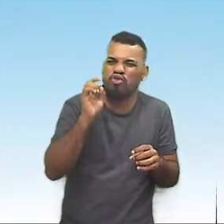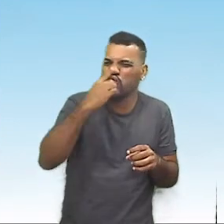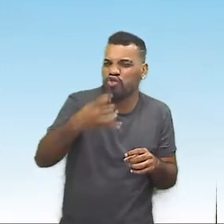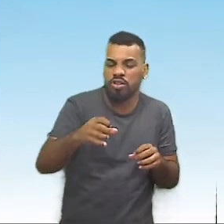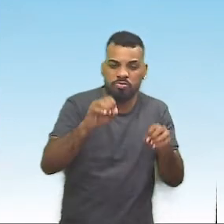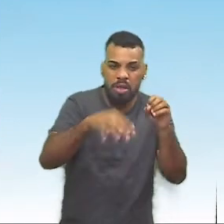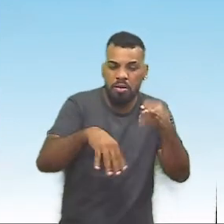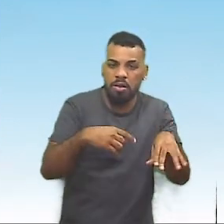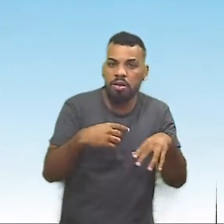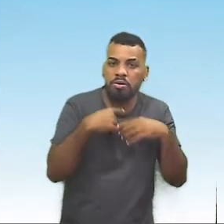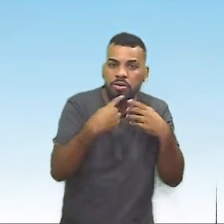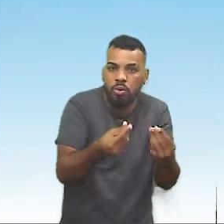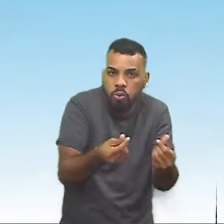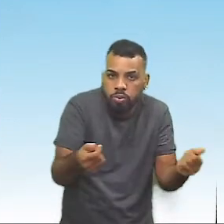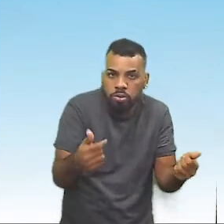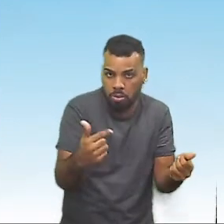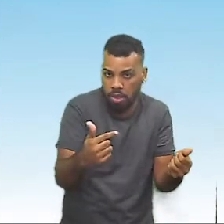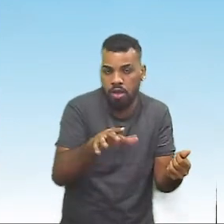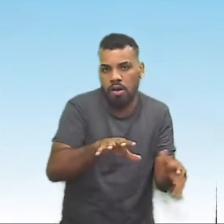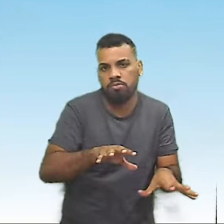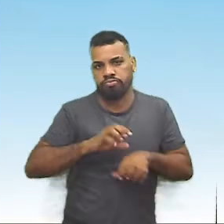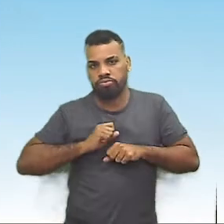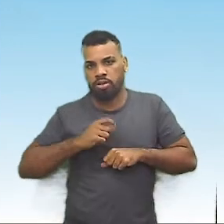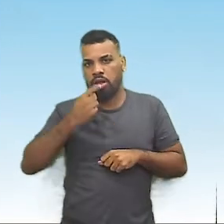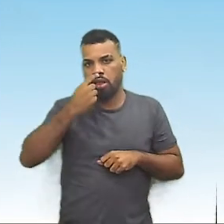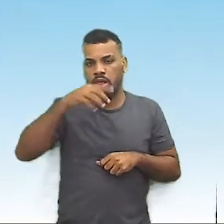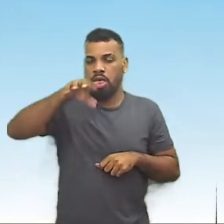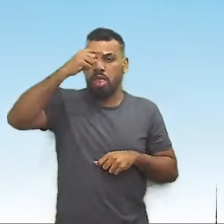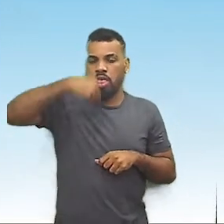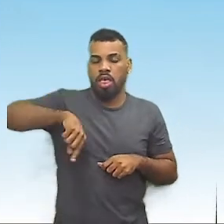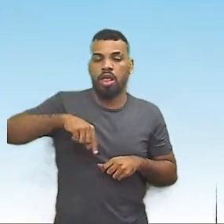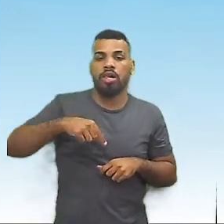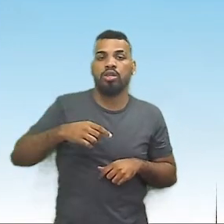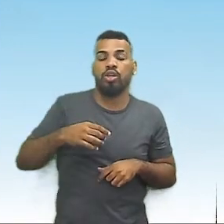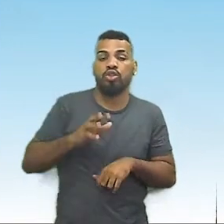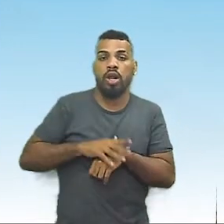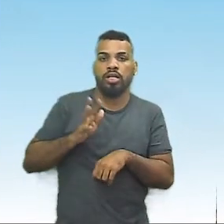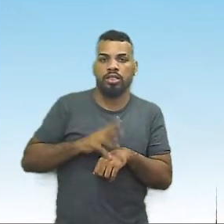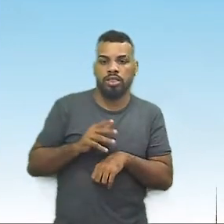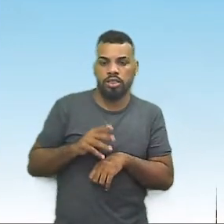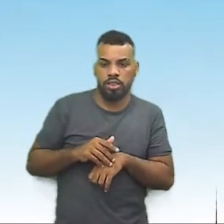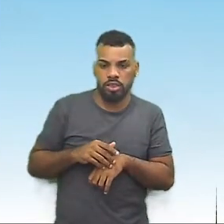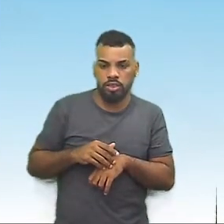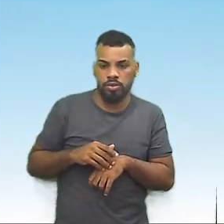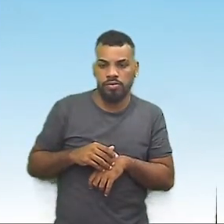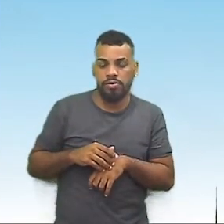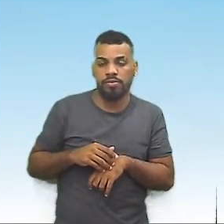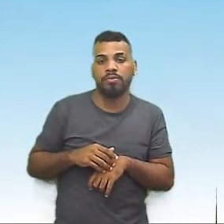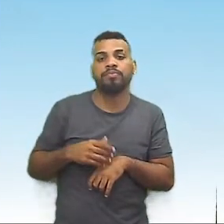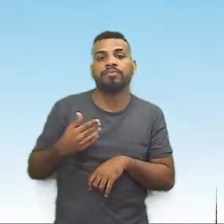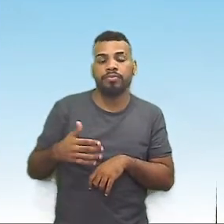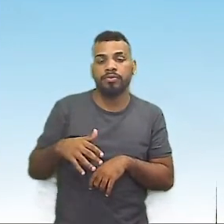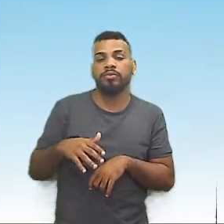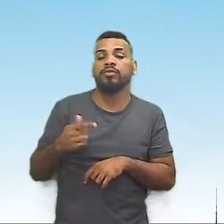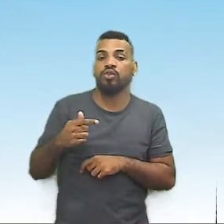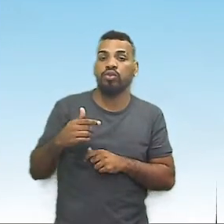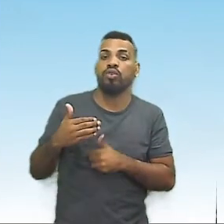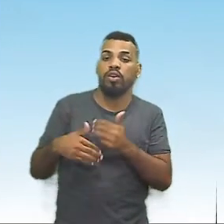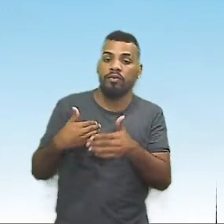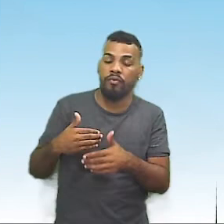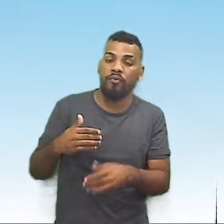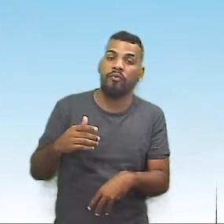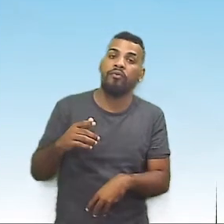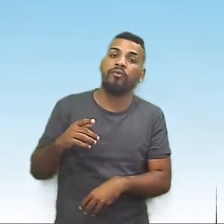vai acarretar em doenças respiratórias. E isso deixa o espaço geográfico com aparência